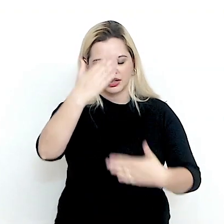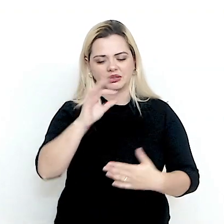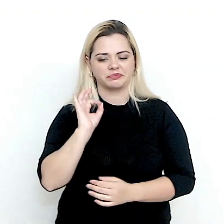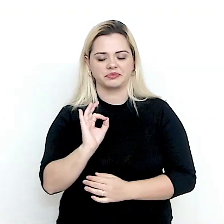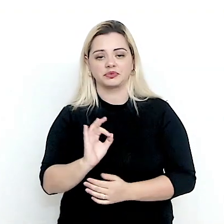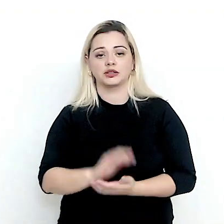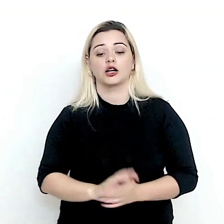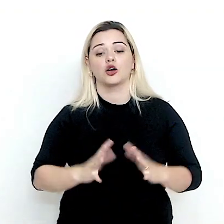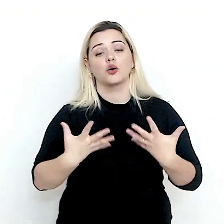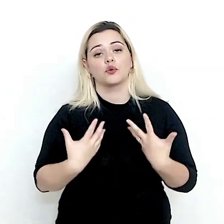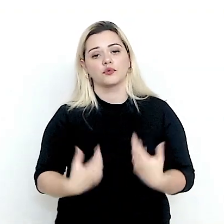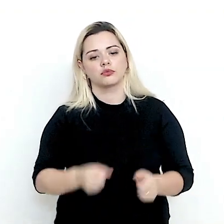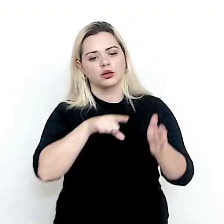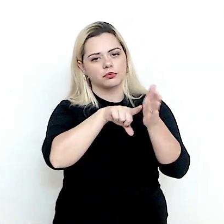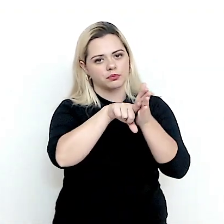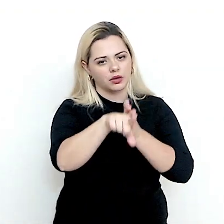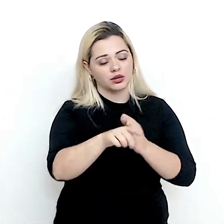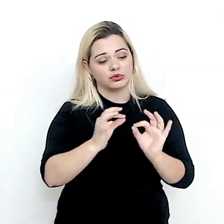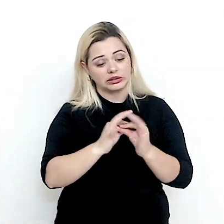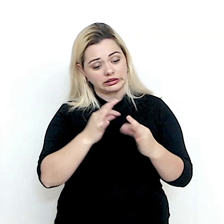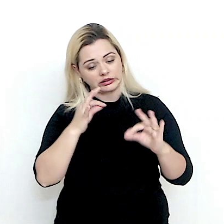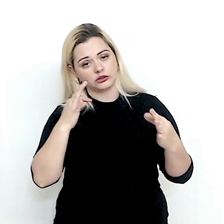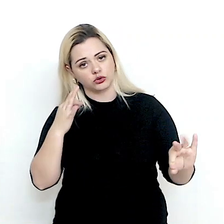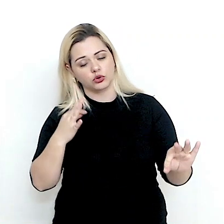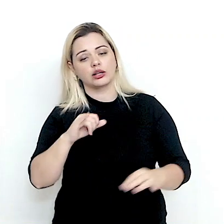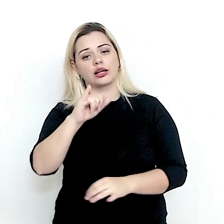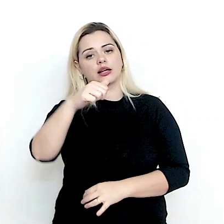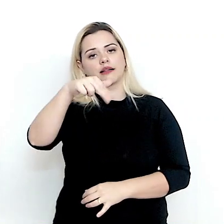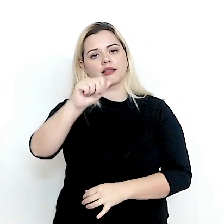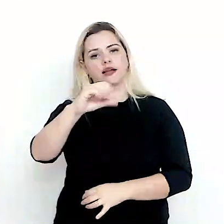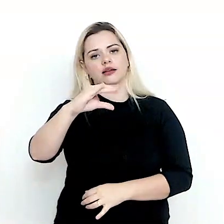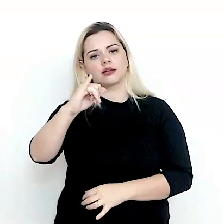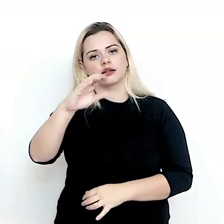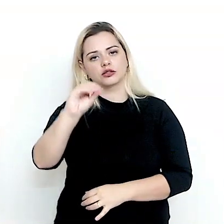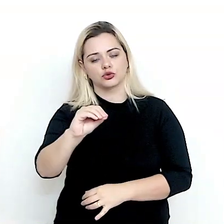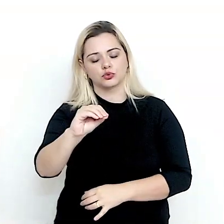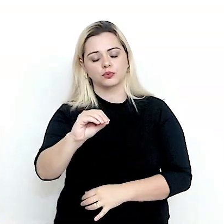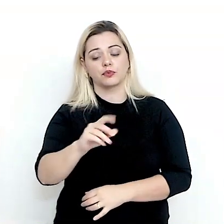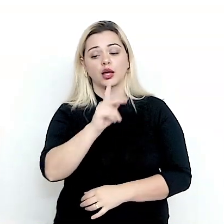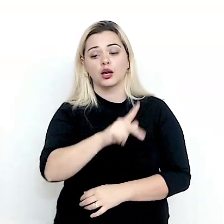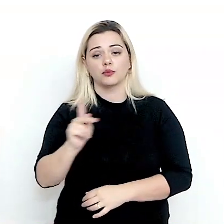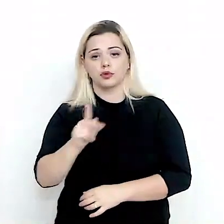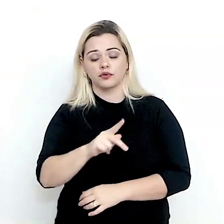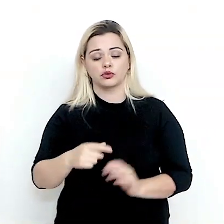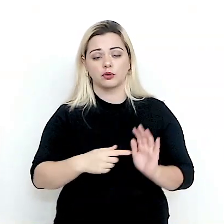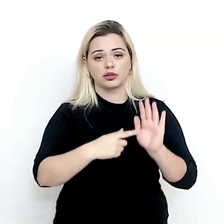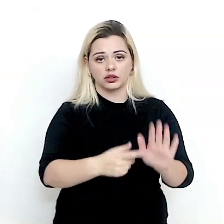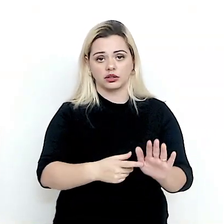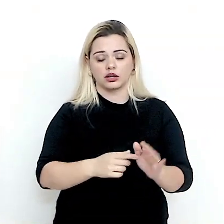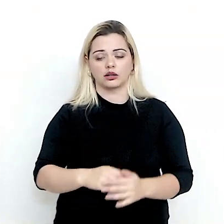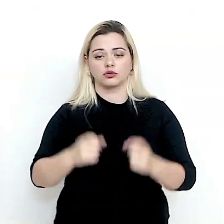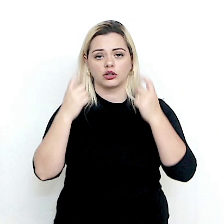Vamos passar então para uma pergunta meio longa de Inácio Loyola Pereira Campos, professor aposentado do Departamento